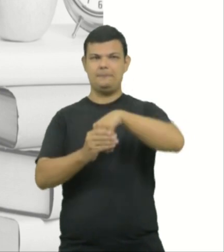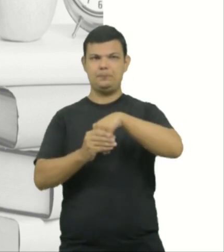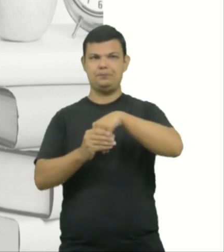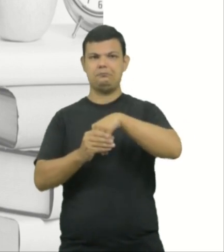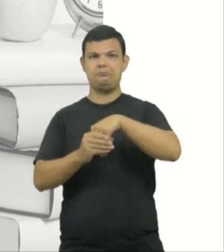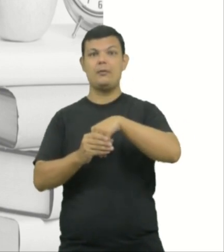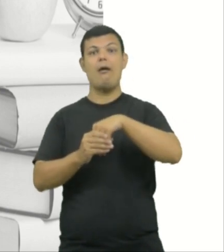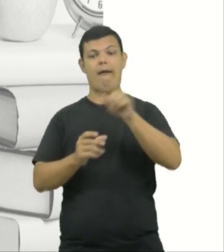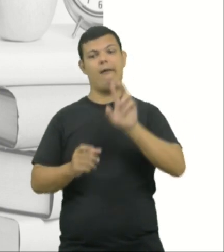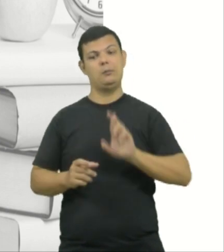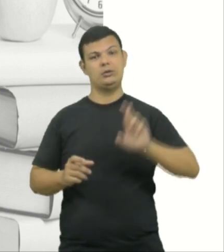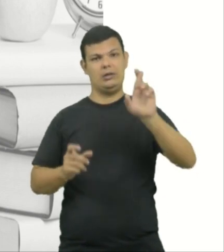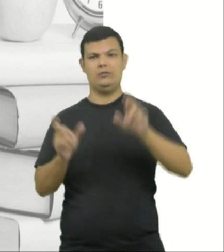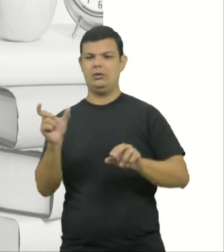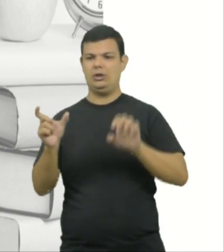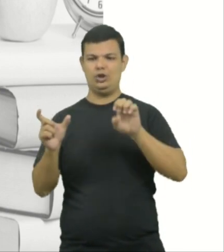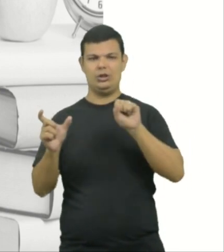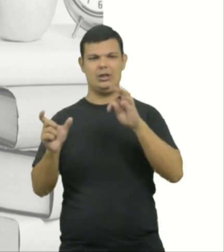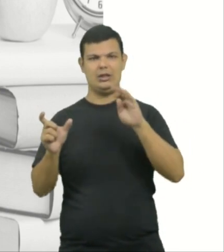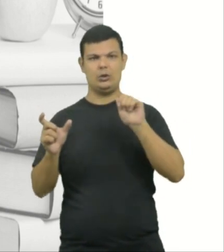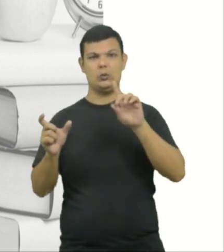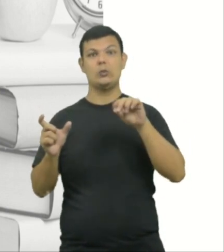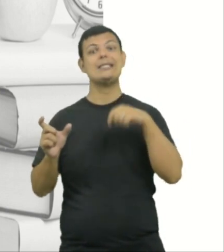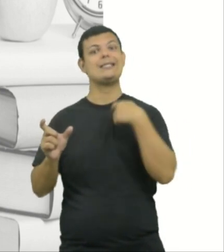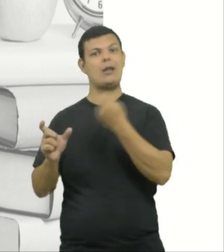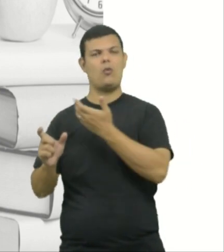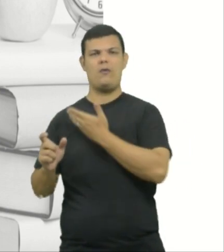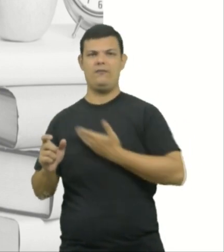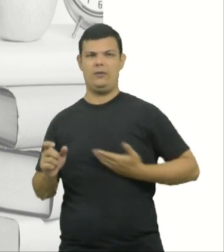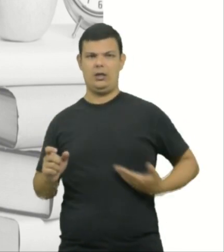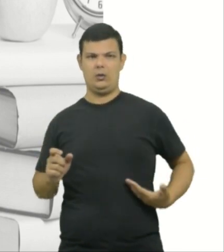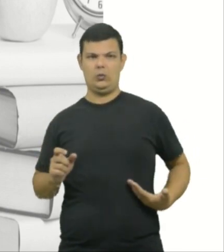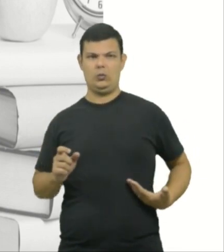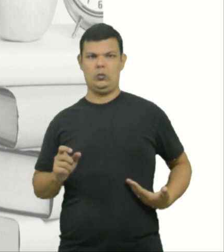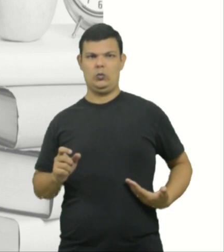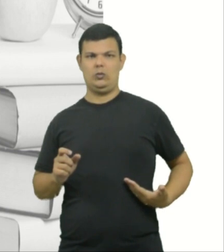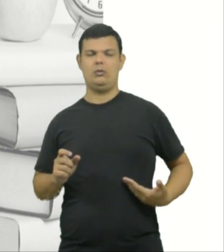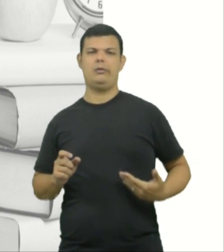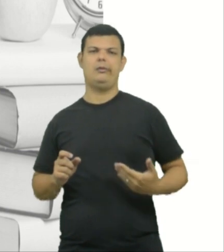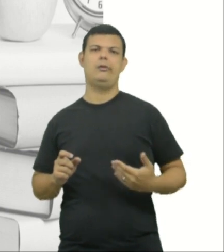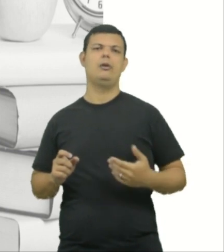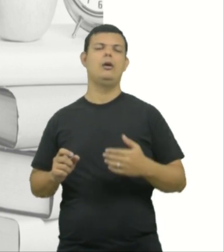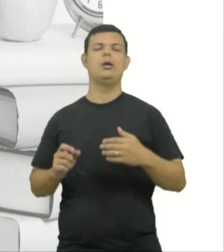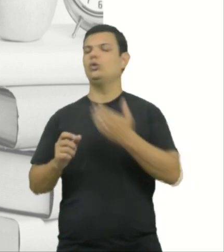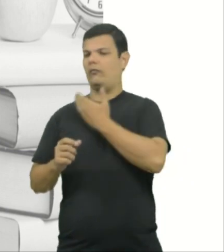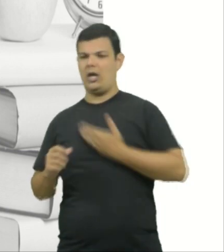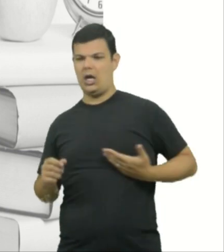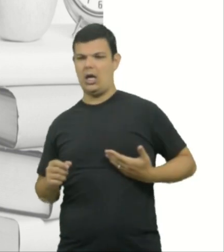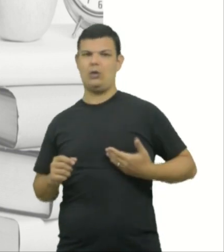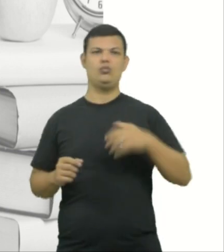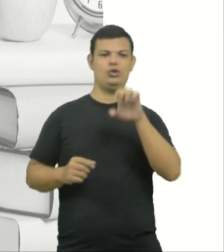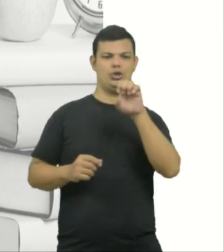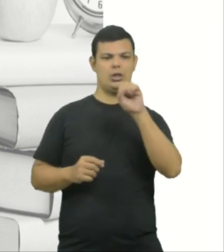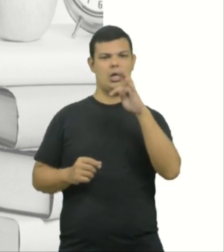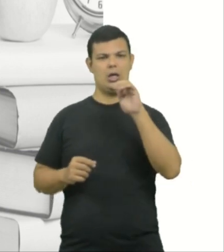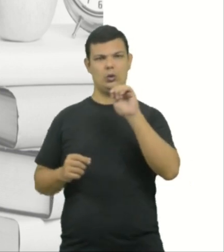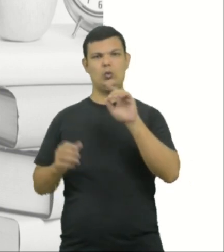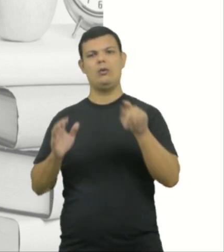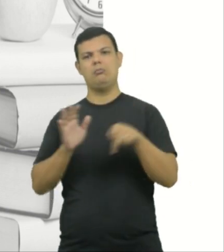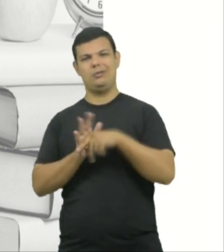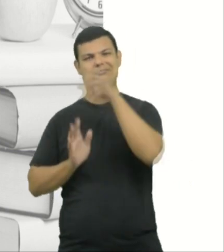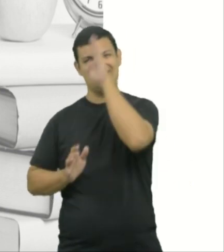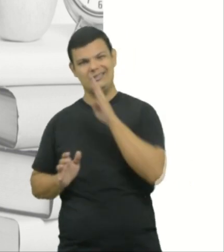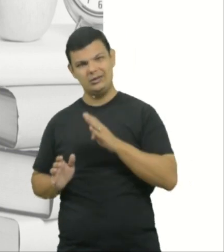a função do Estado. Quando a gente diz assim, o governo brasileiro, o Estado brasileiro, são instituições